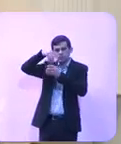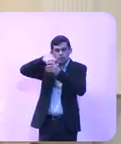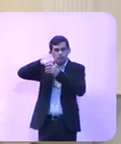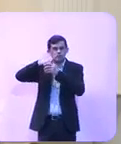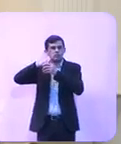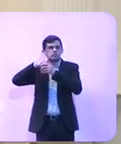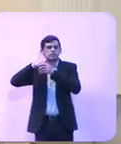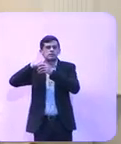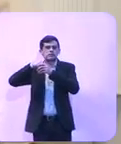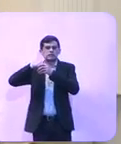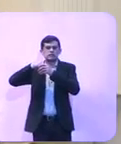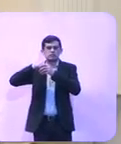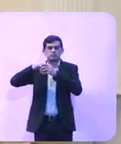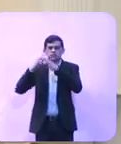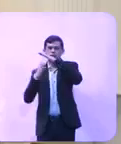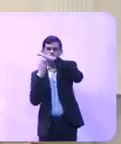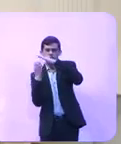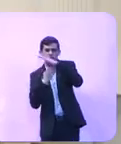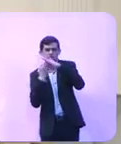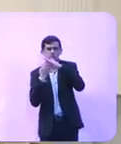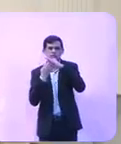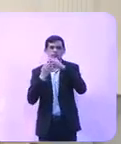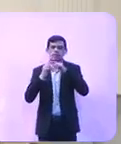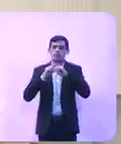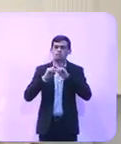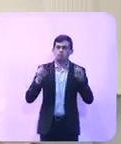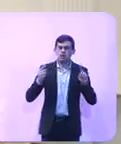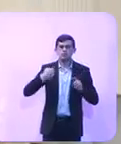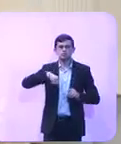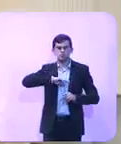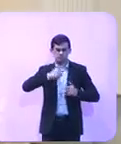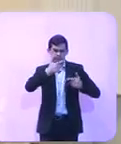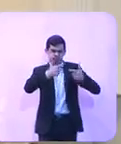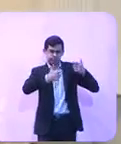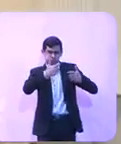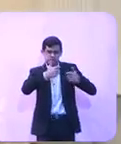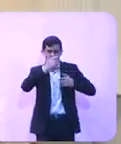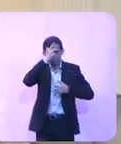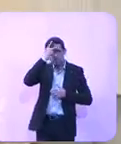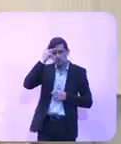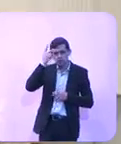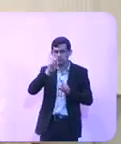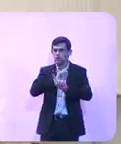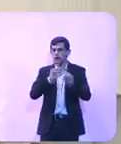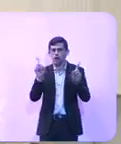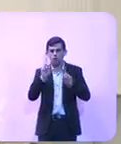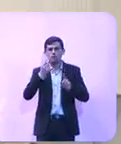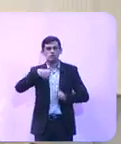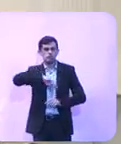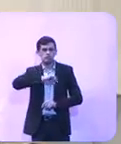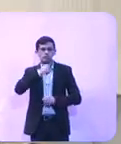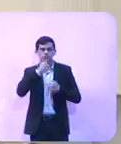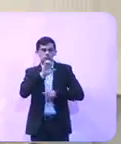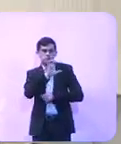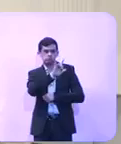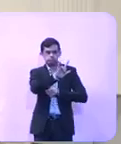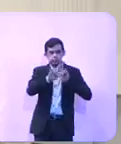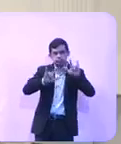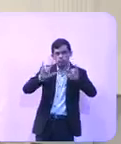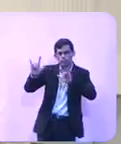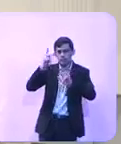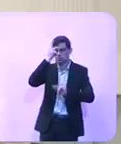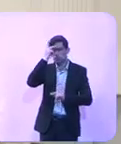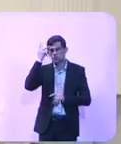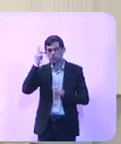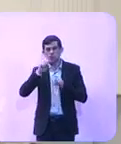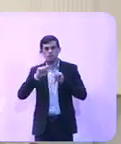da situação da sua empresa. E, queridos, nossa luta não é com gente. A gente tem que amar as pessoas. E